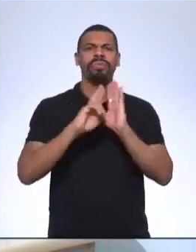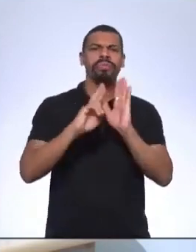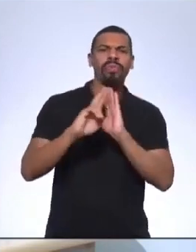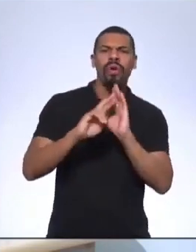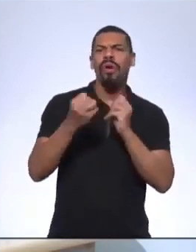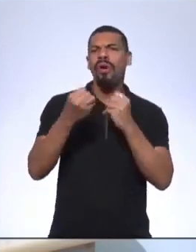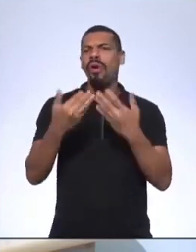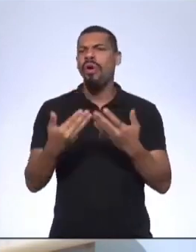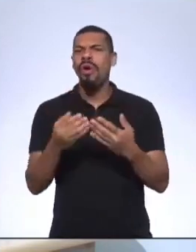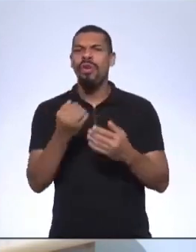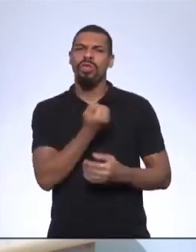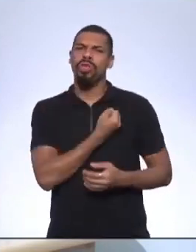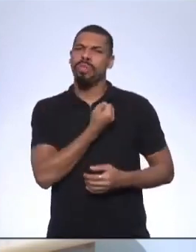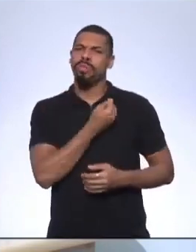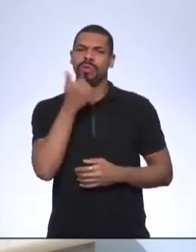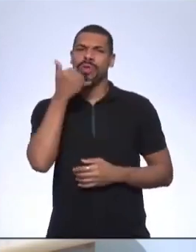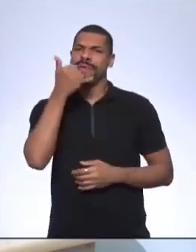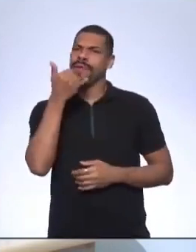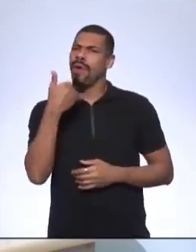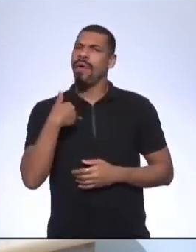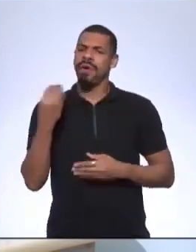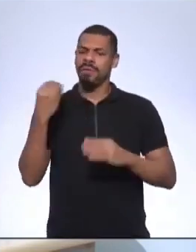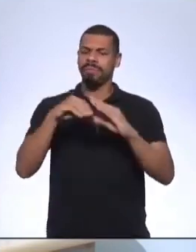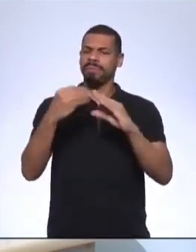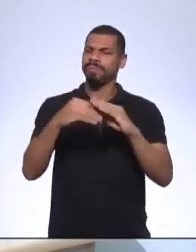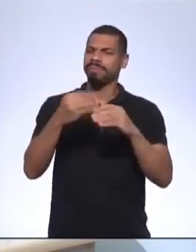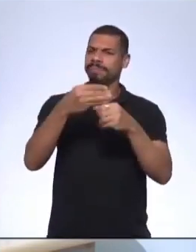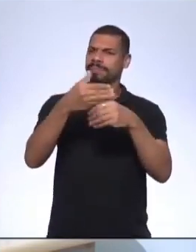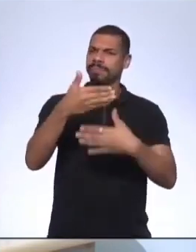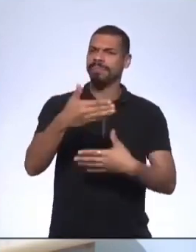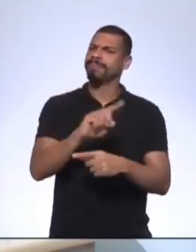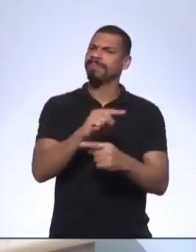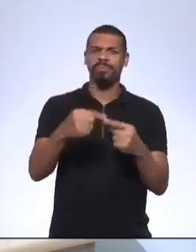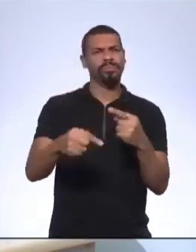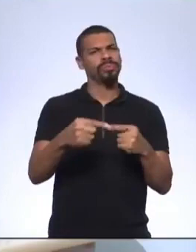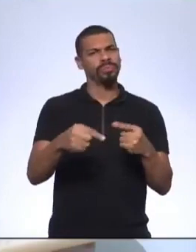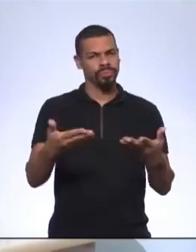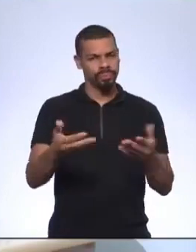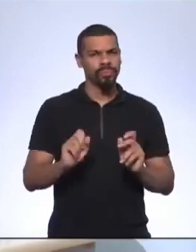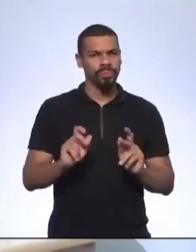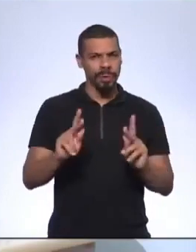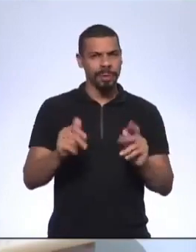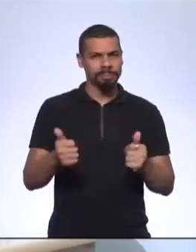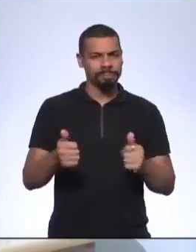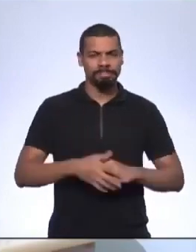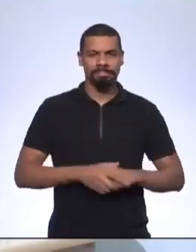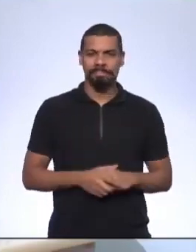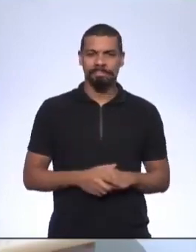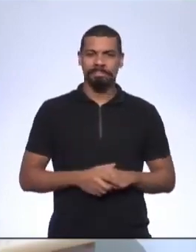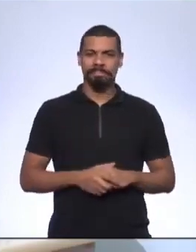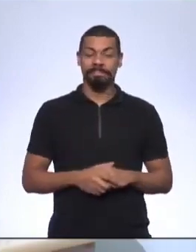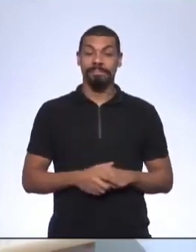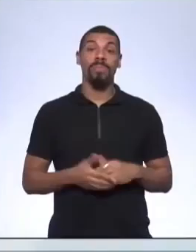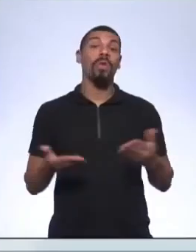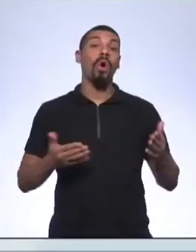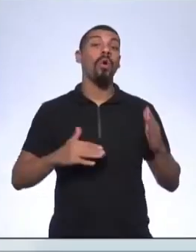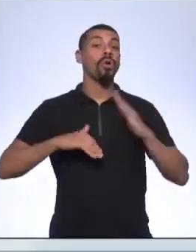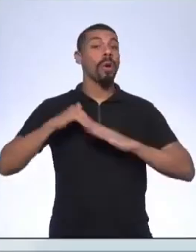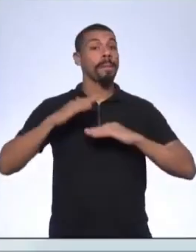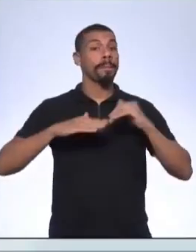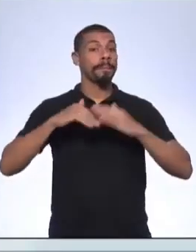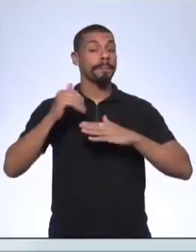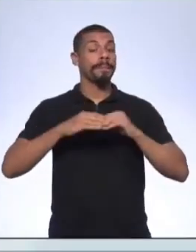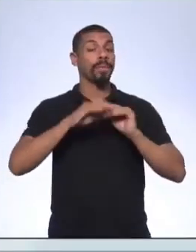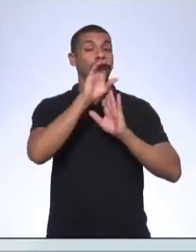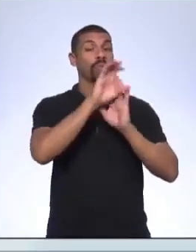os telefones, usar o chat da forma mais bacana, mais produtiva para vocês. Habilidades do currículo paulista